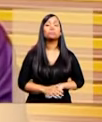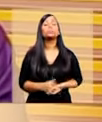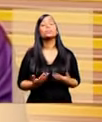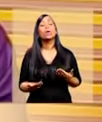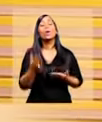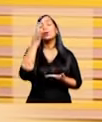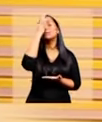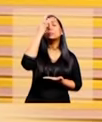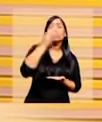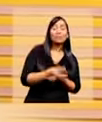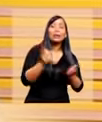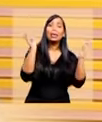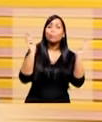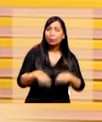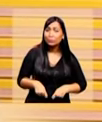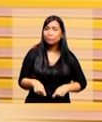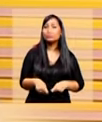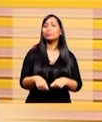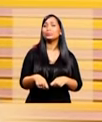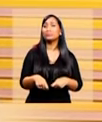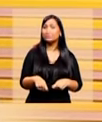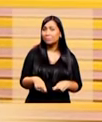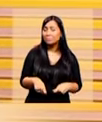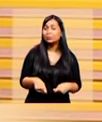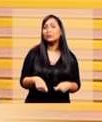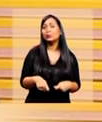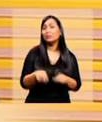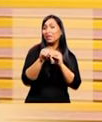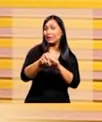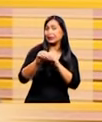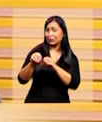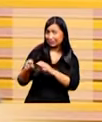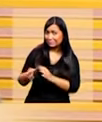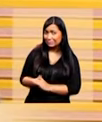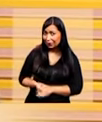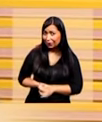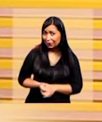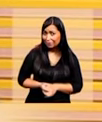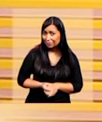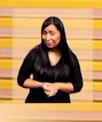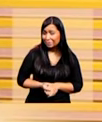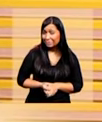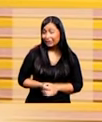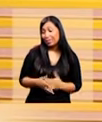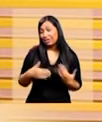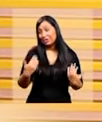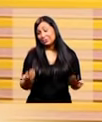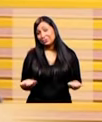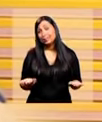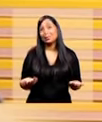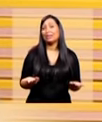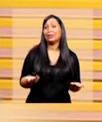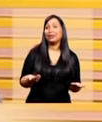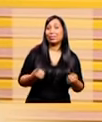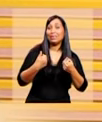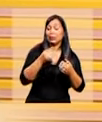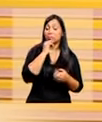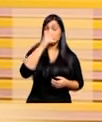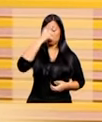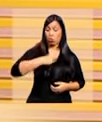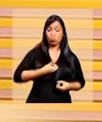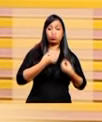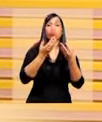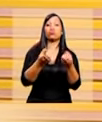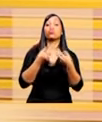certo. E essa fé, é possível ela ser ensinada, ela ser passada